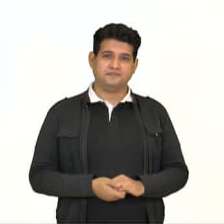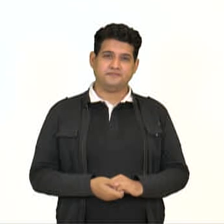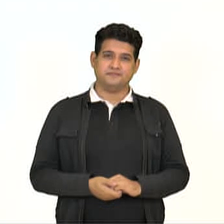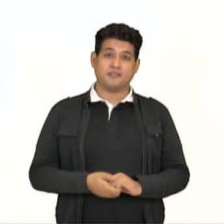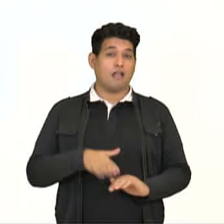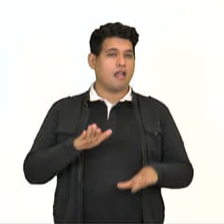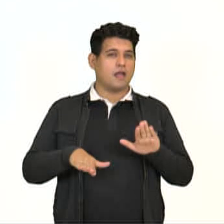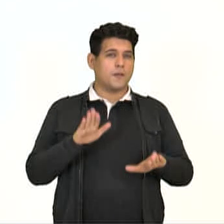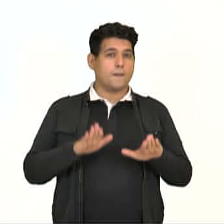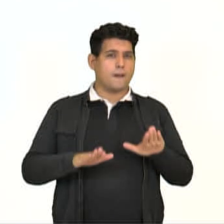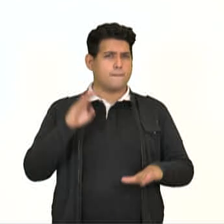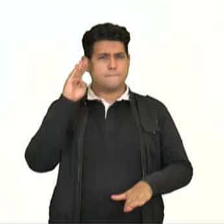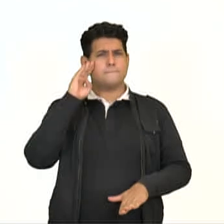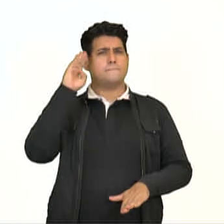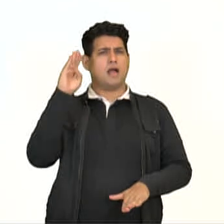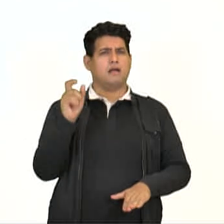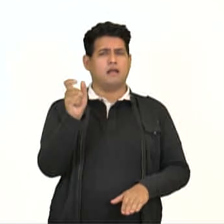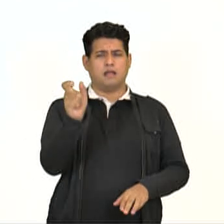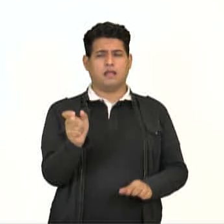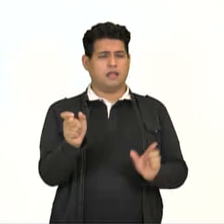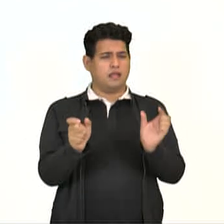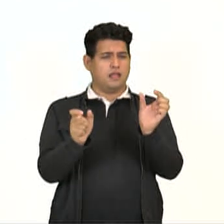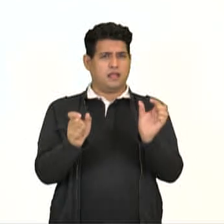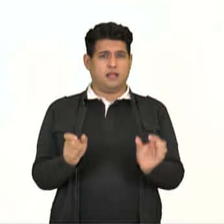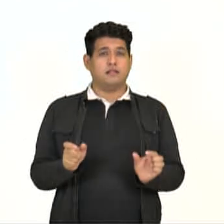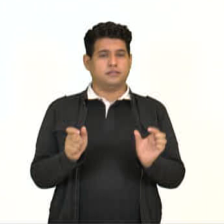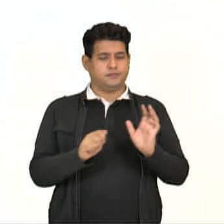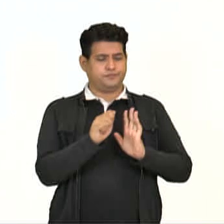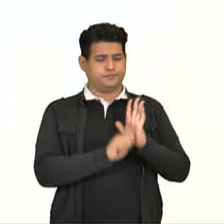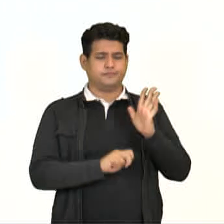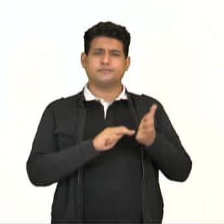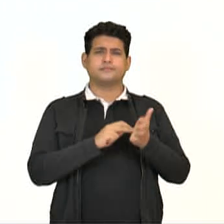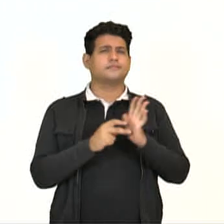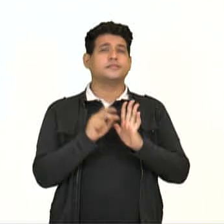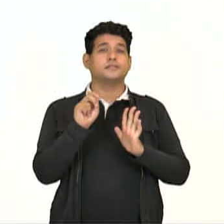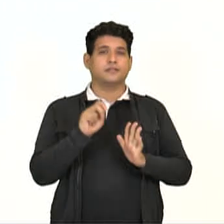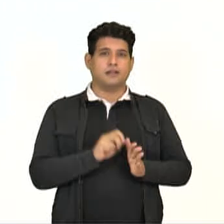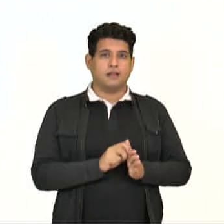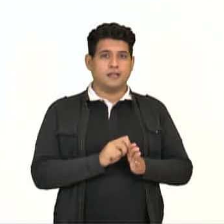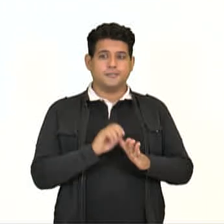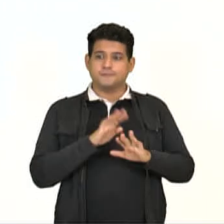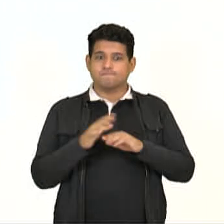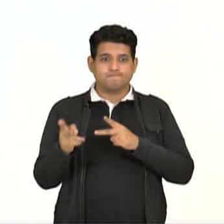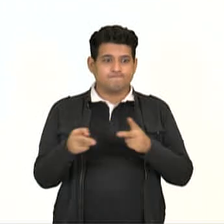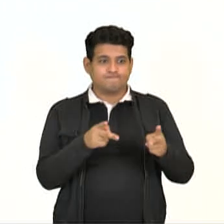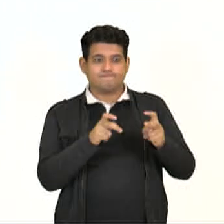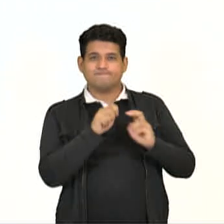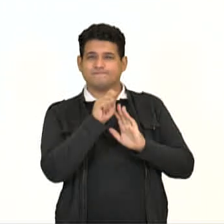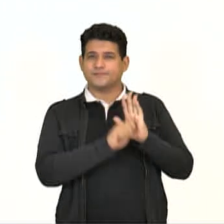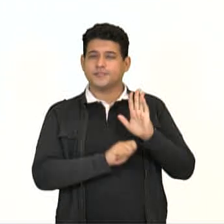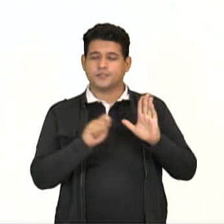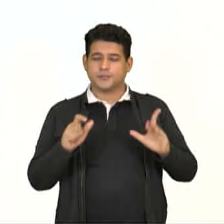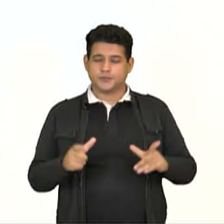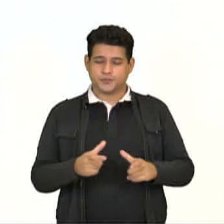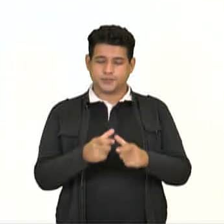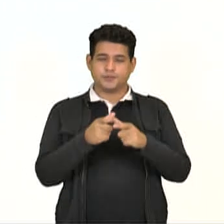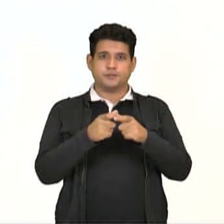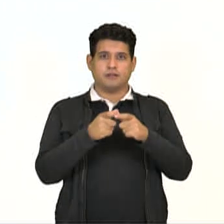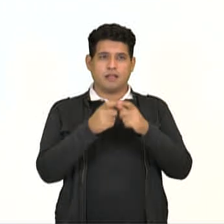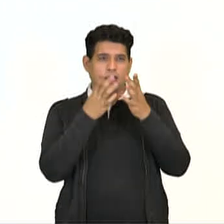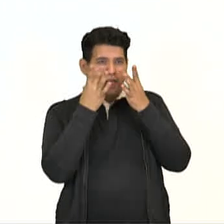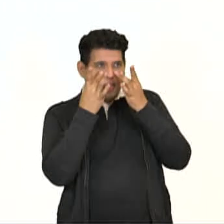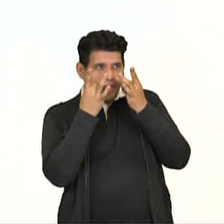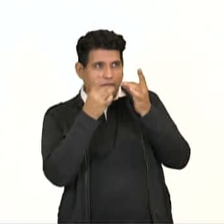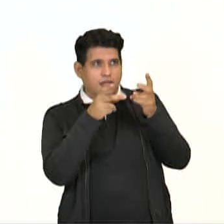das principais características desse tipo de texto são design atraente e texto curto, que chame